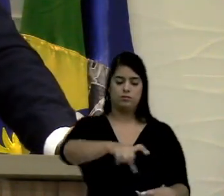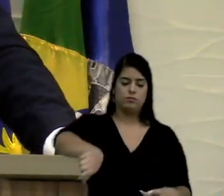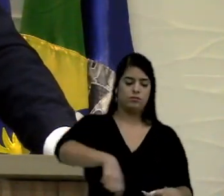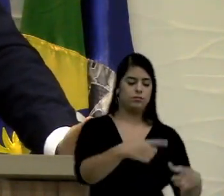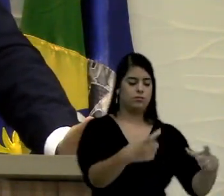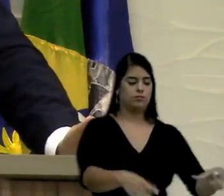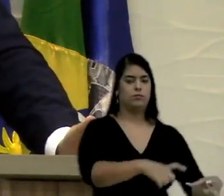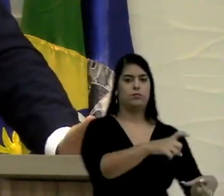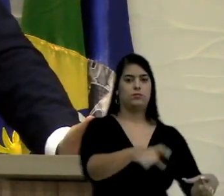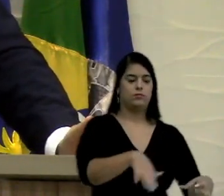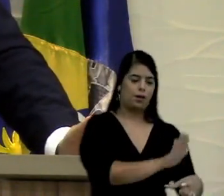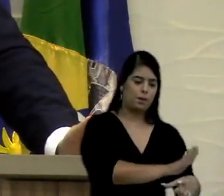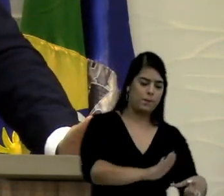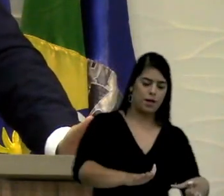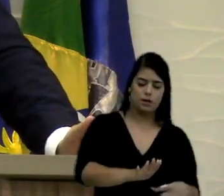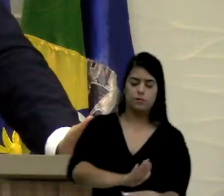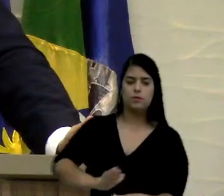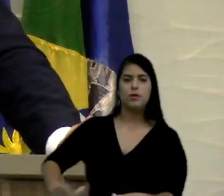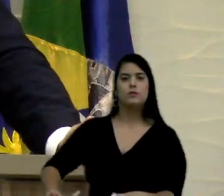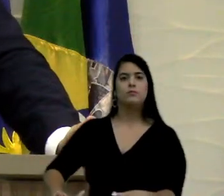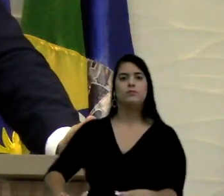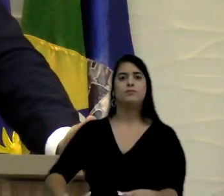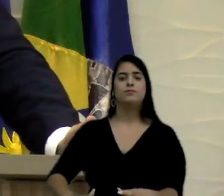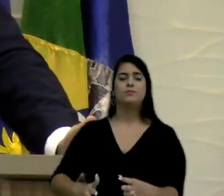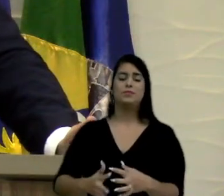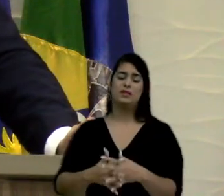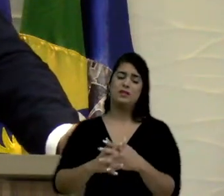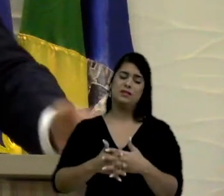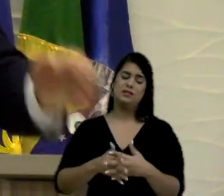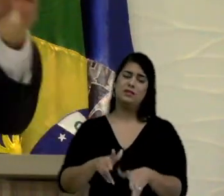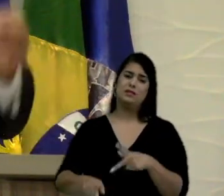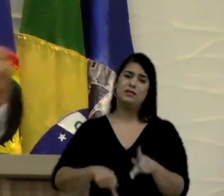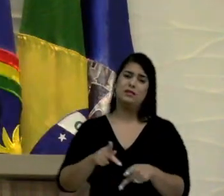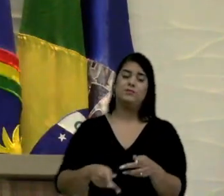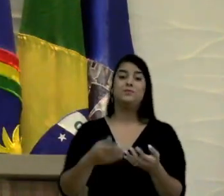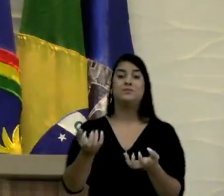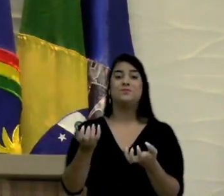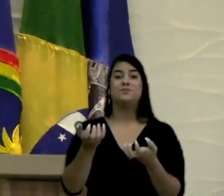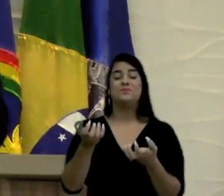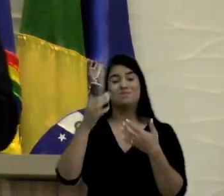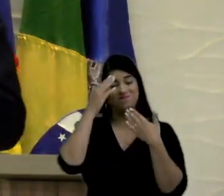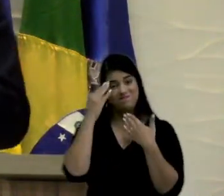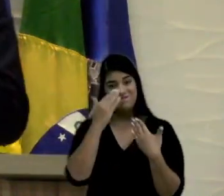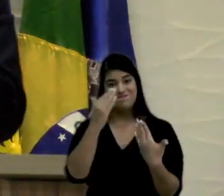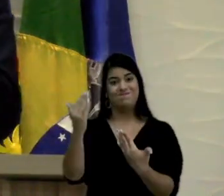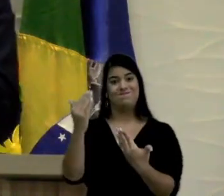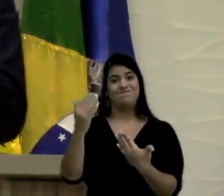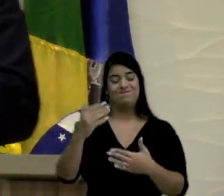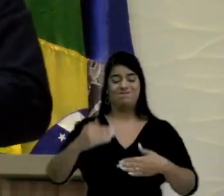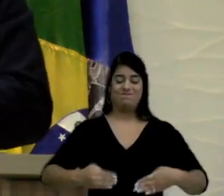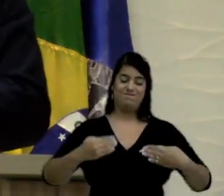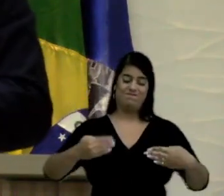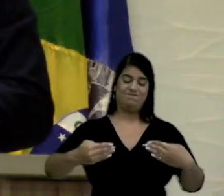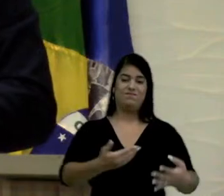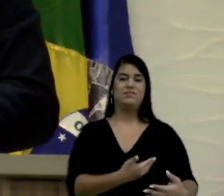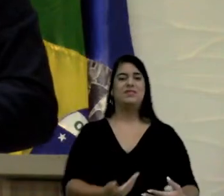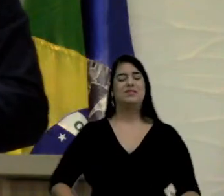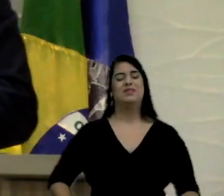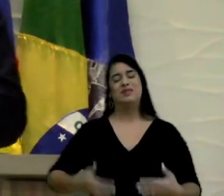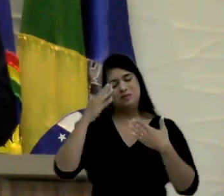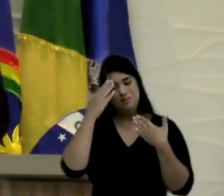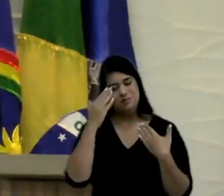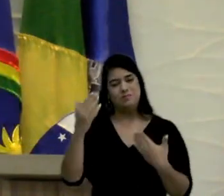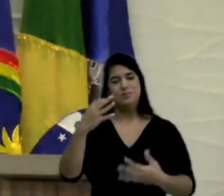públicas que a Compesa tem causado e deixado aí o transtorno para nossa população então quero muito agradecer ao Ministério Público muito agradecer ao promotor Dr